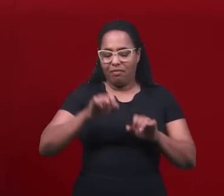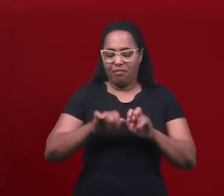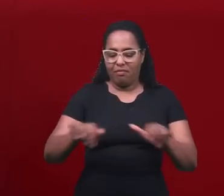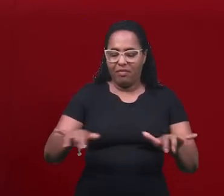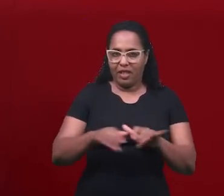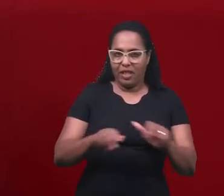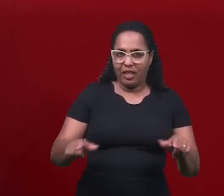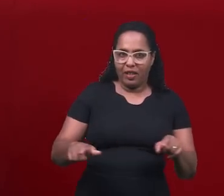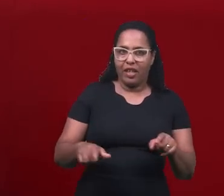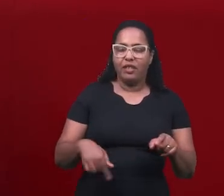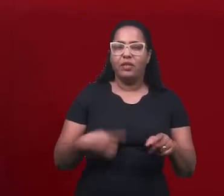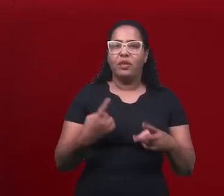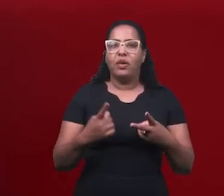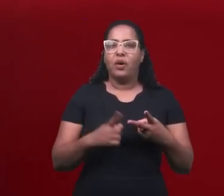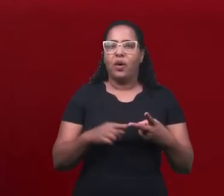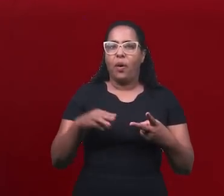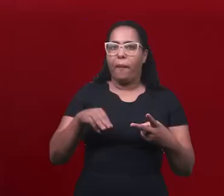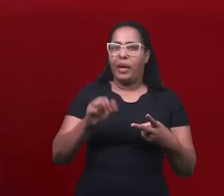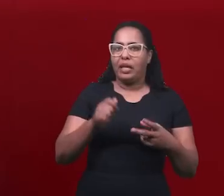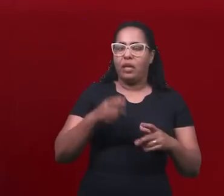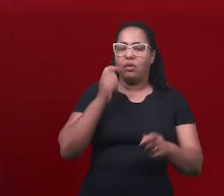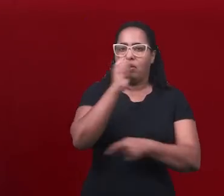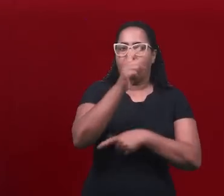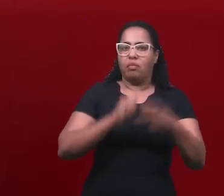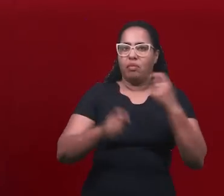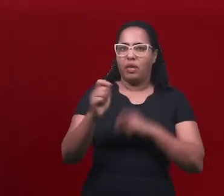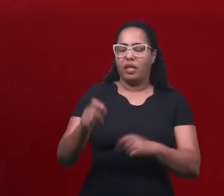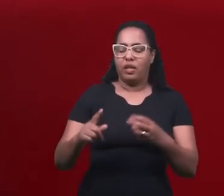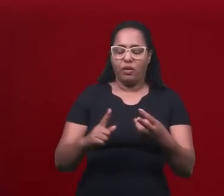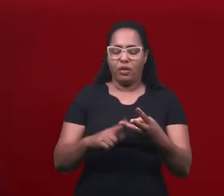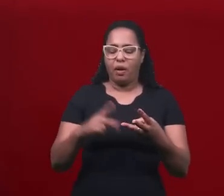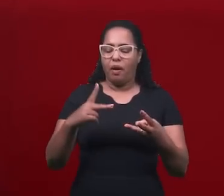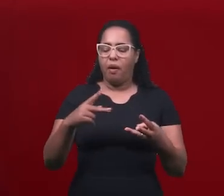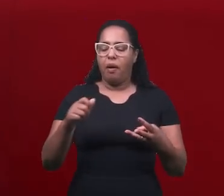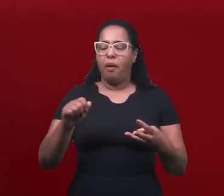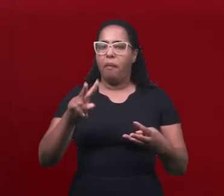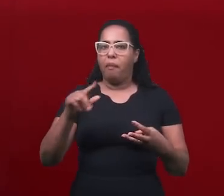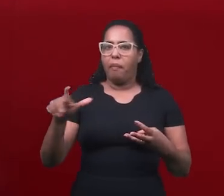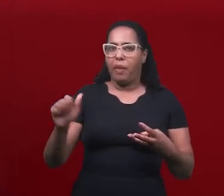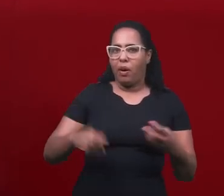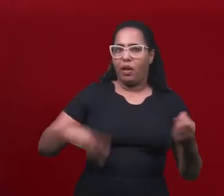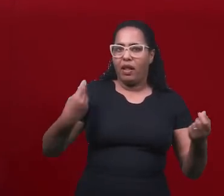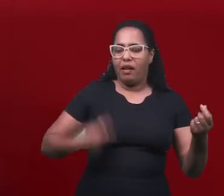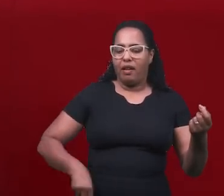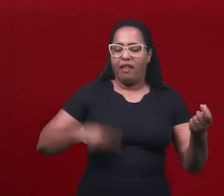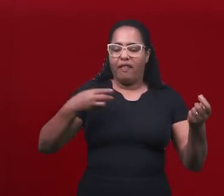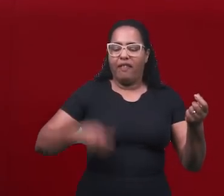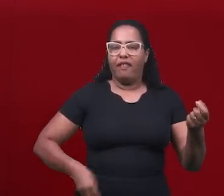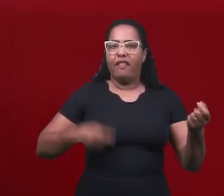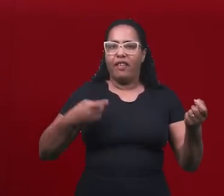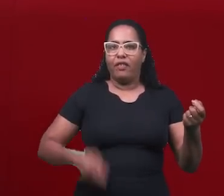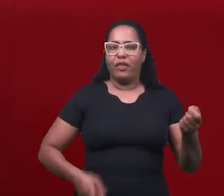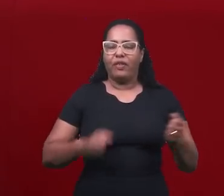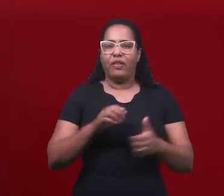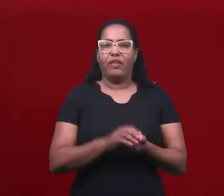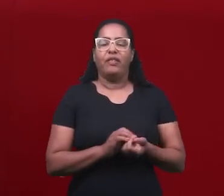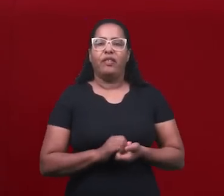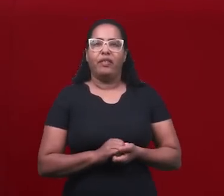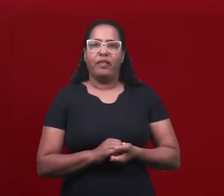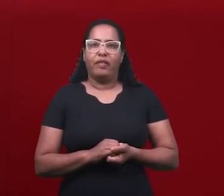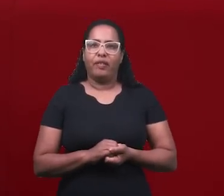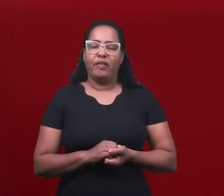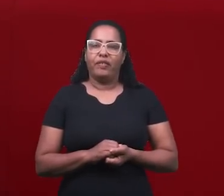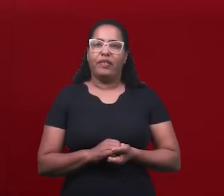está aprendendo teclado, o Matheus toca bateria e a Paula toca violão, né? Está